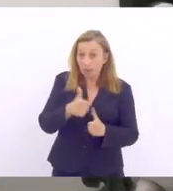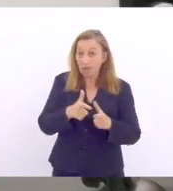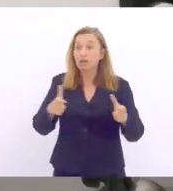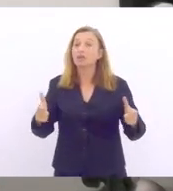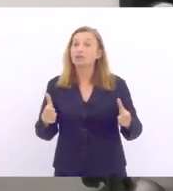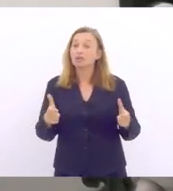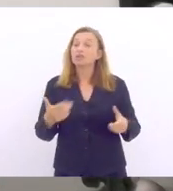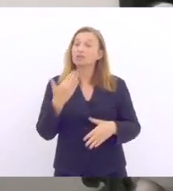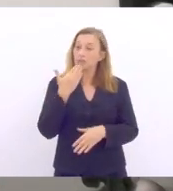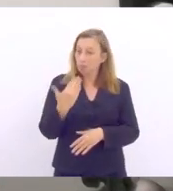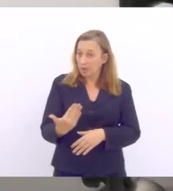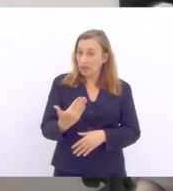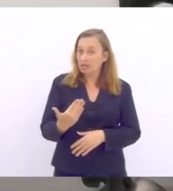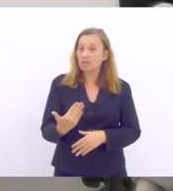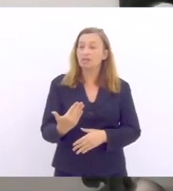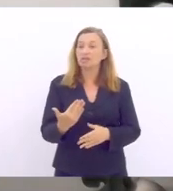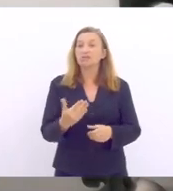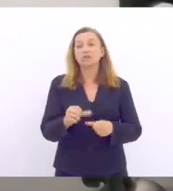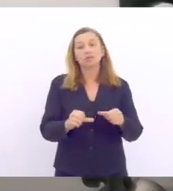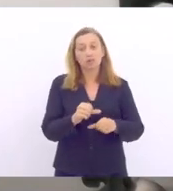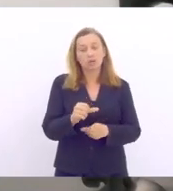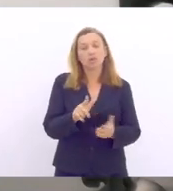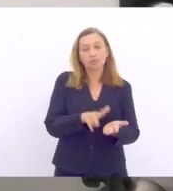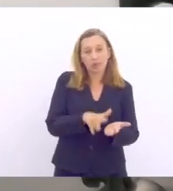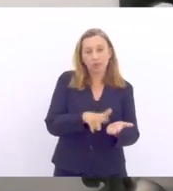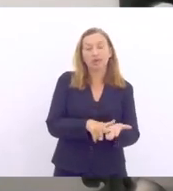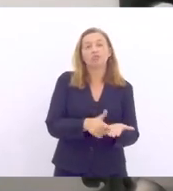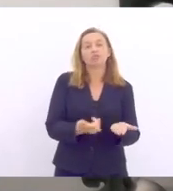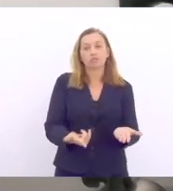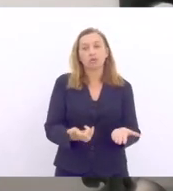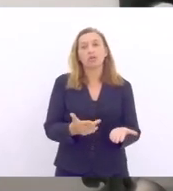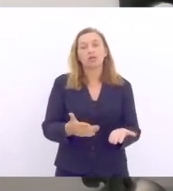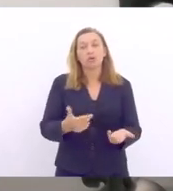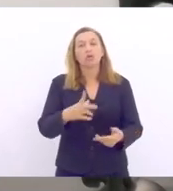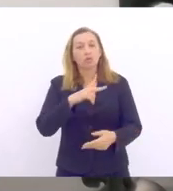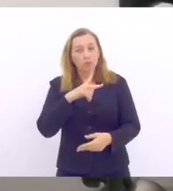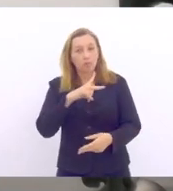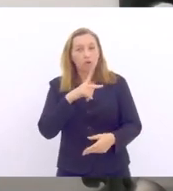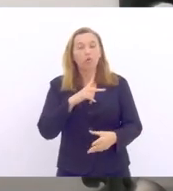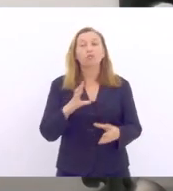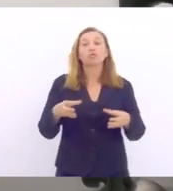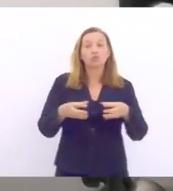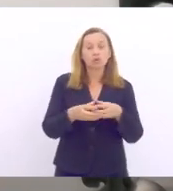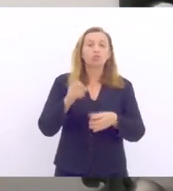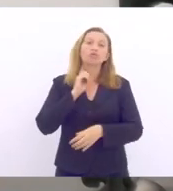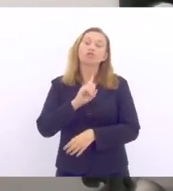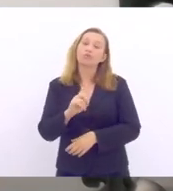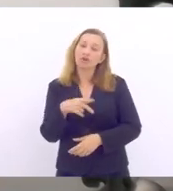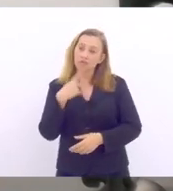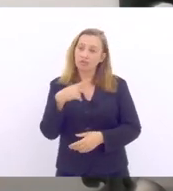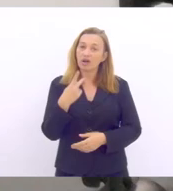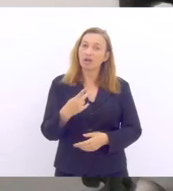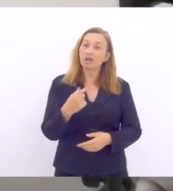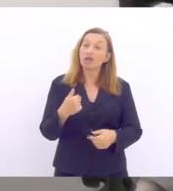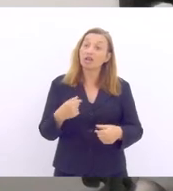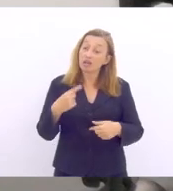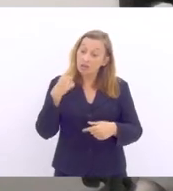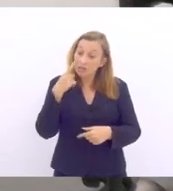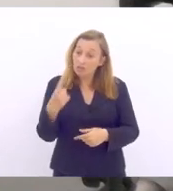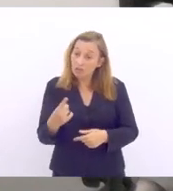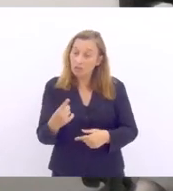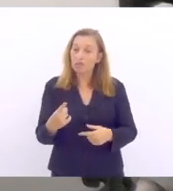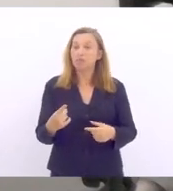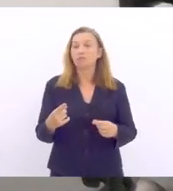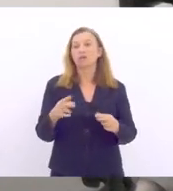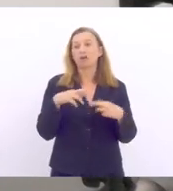gente recomenda que seja feito através de ingresso físico. O próprio Flamengo se resguarda quanto a isso, tá? Porque ele participou desse grupo.